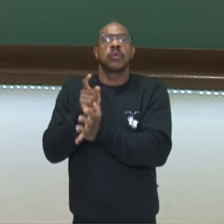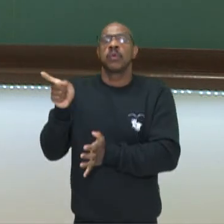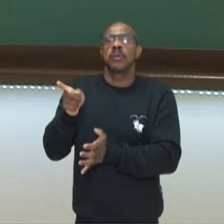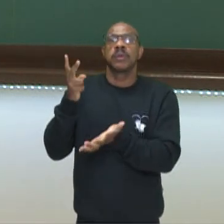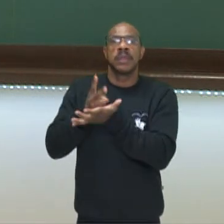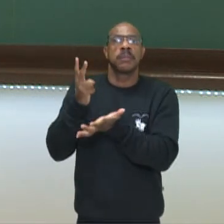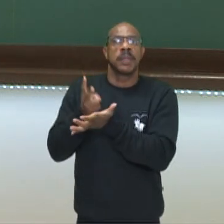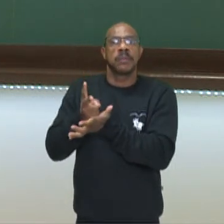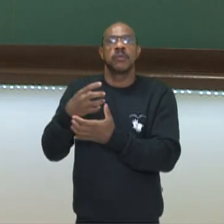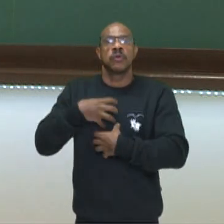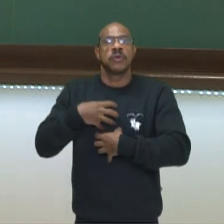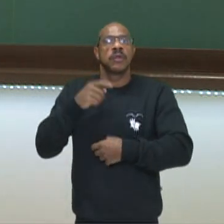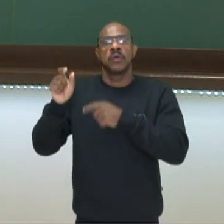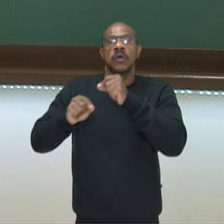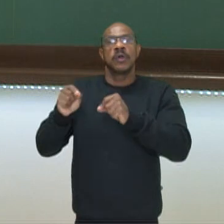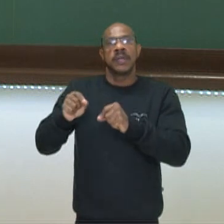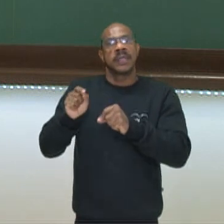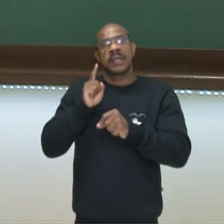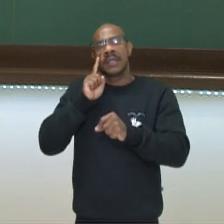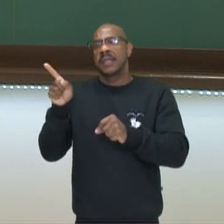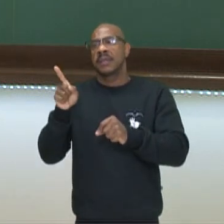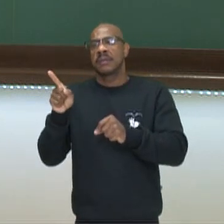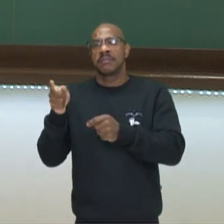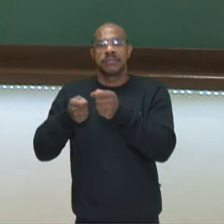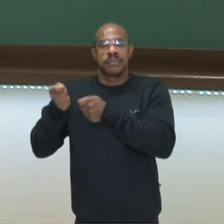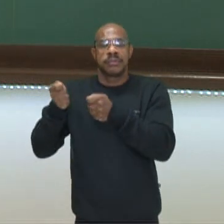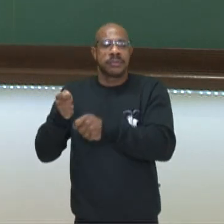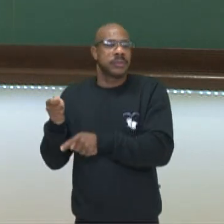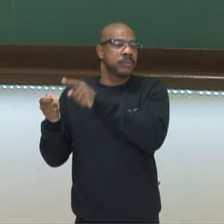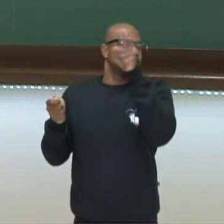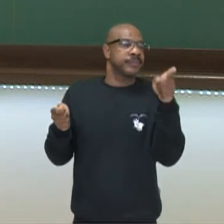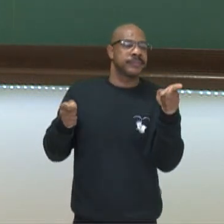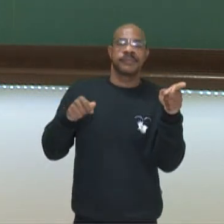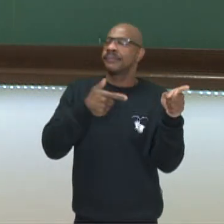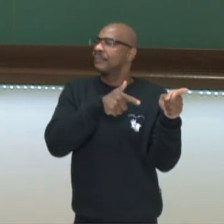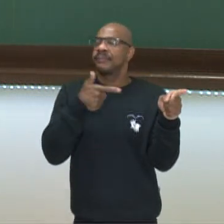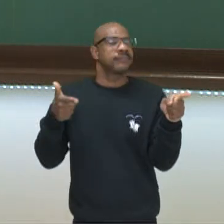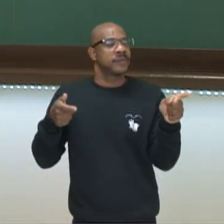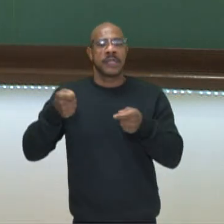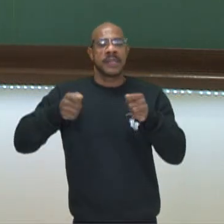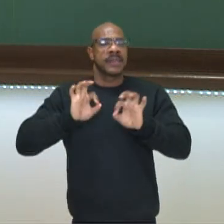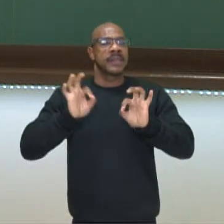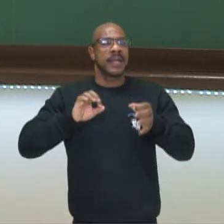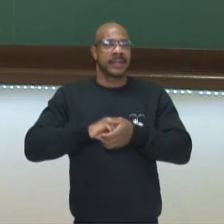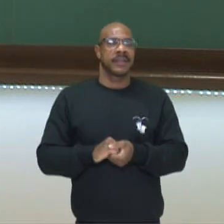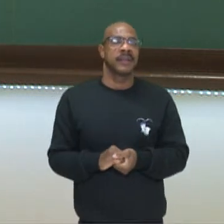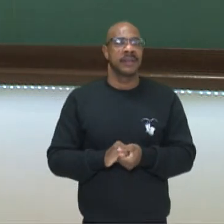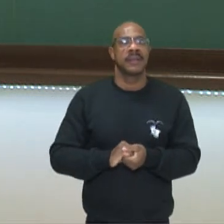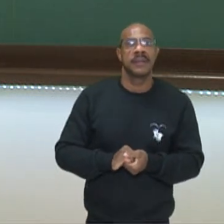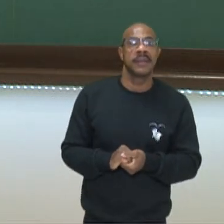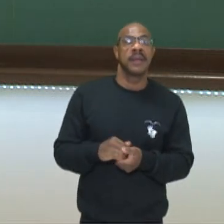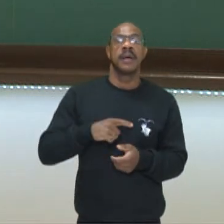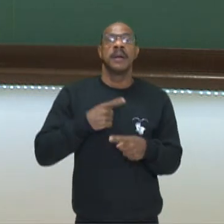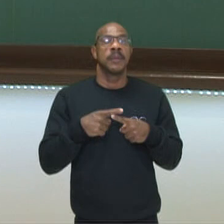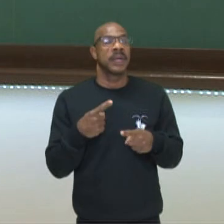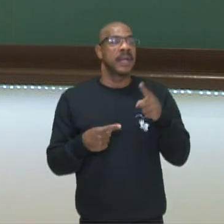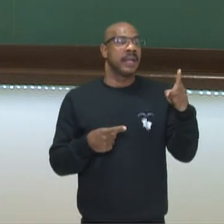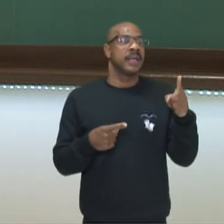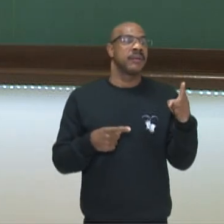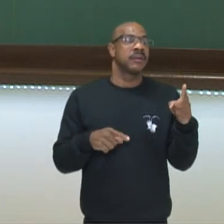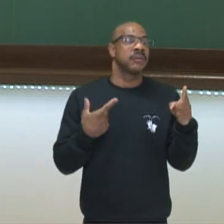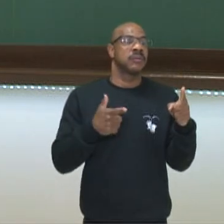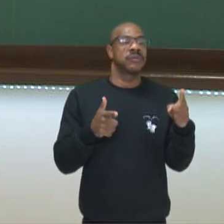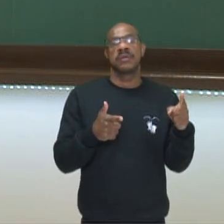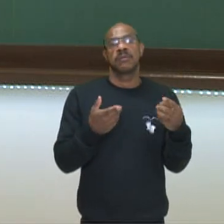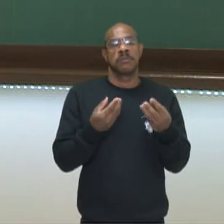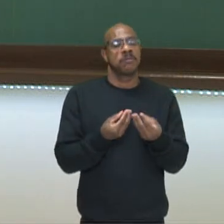mesma forma que exercia nas colônias do sul sobre essas colônias que estavam localizadas mais ao norte, uma vez que elas não ofereciam, né, uma grande quantidade